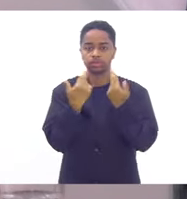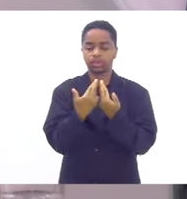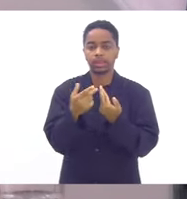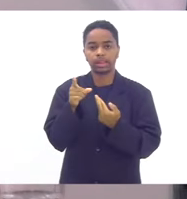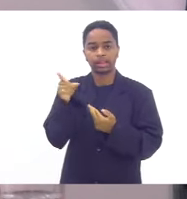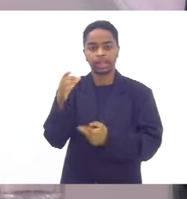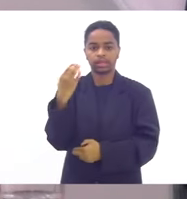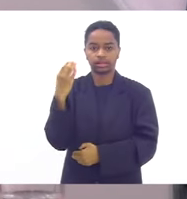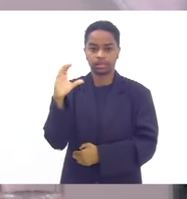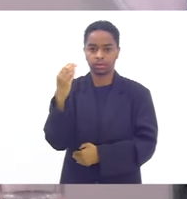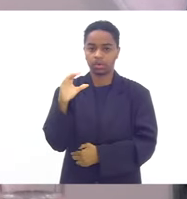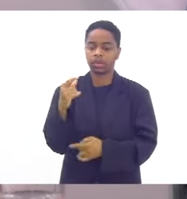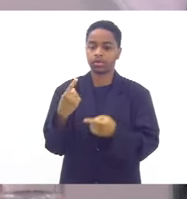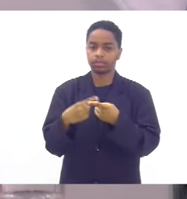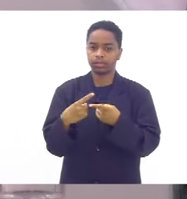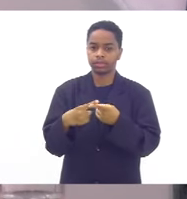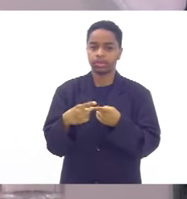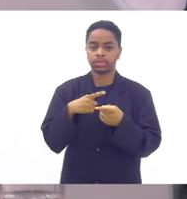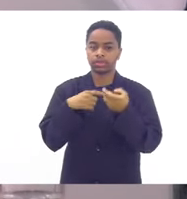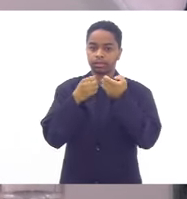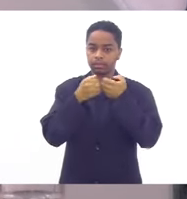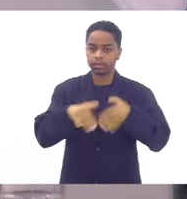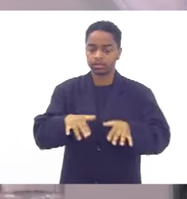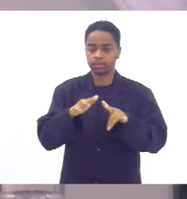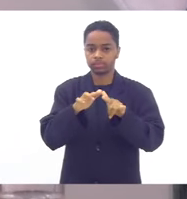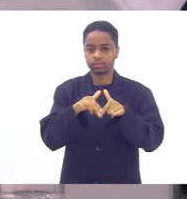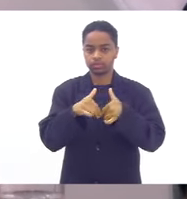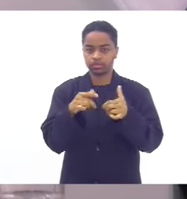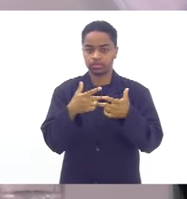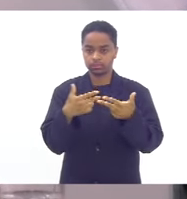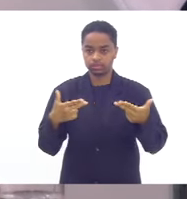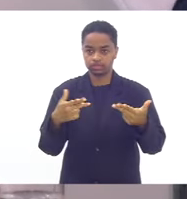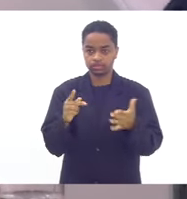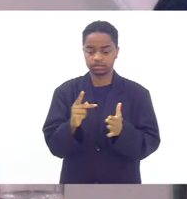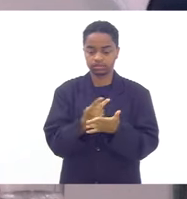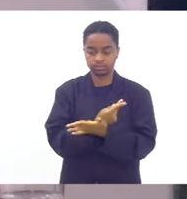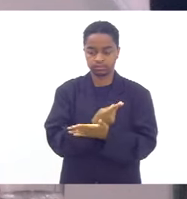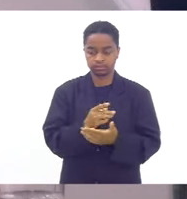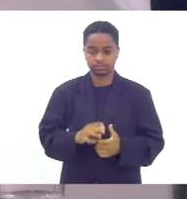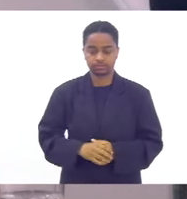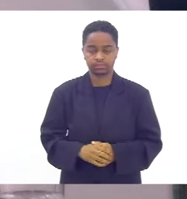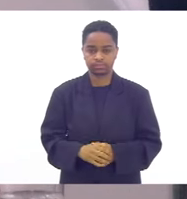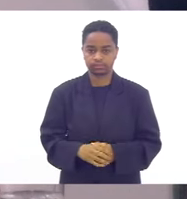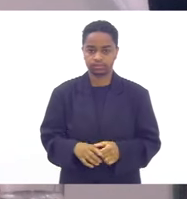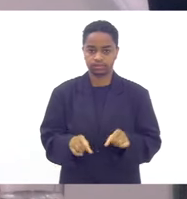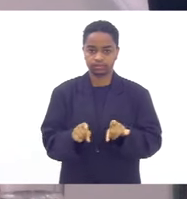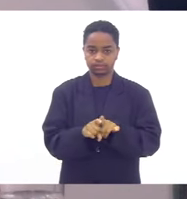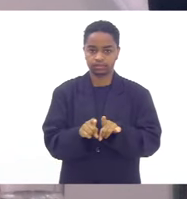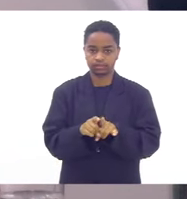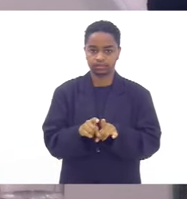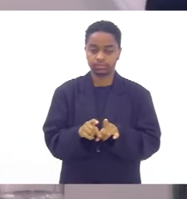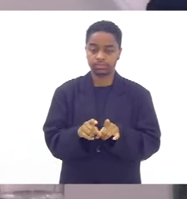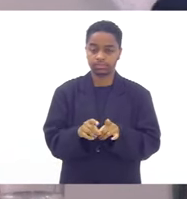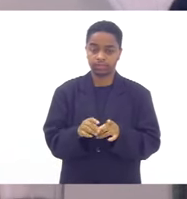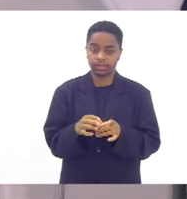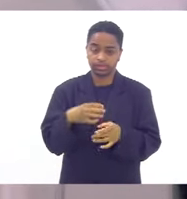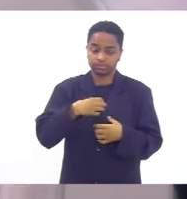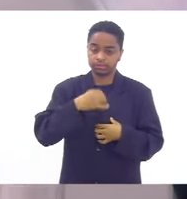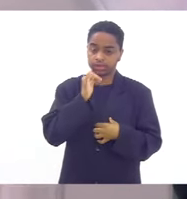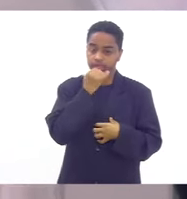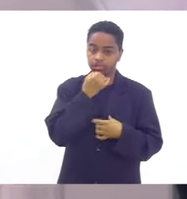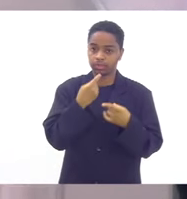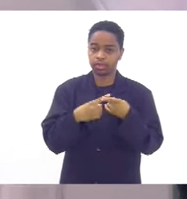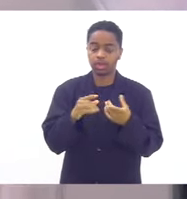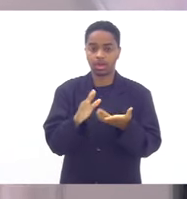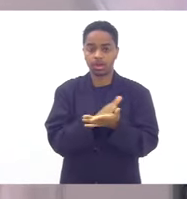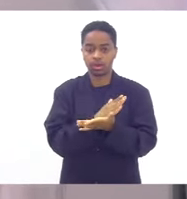sofreu muito com os últimos acontecimentos. Lamentar que alguns prefeitos, não sei se por vaidade, não sei